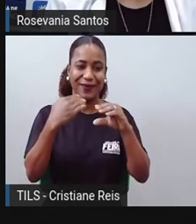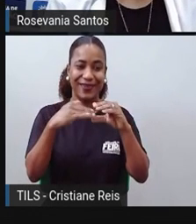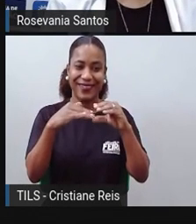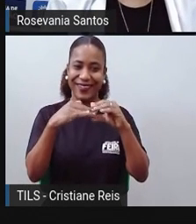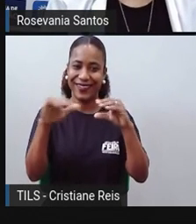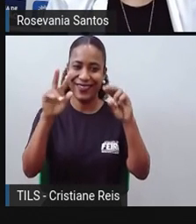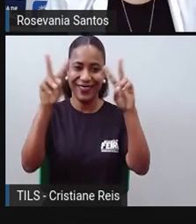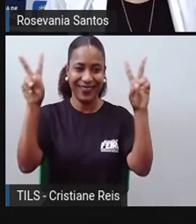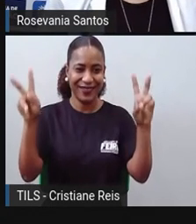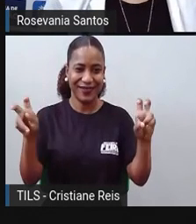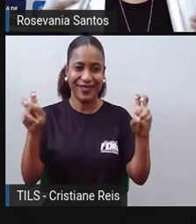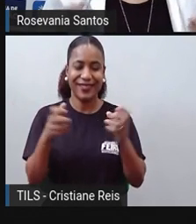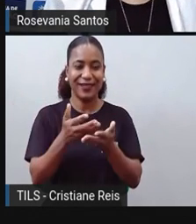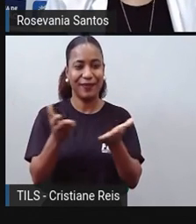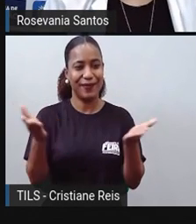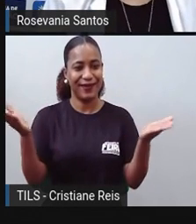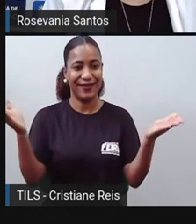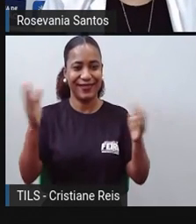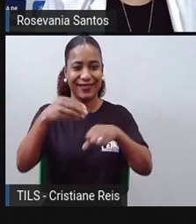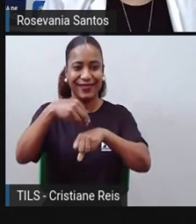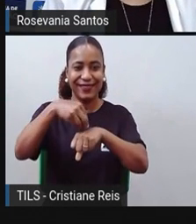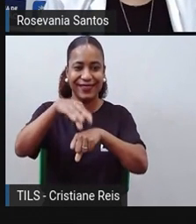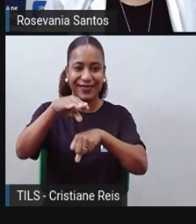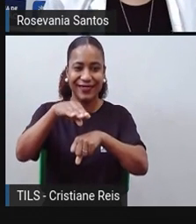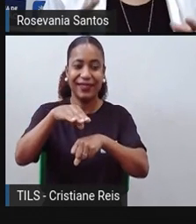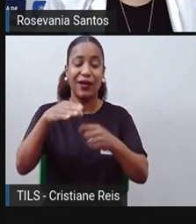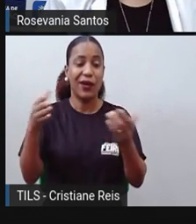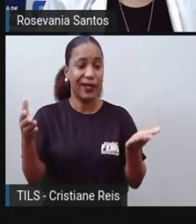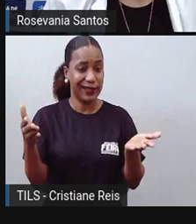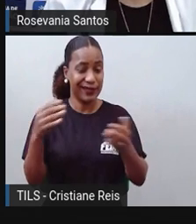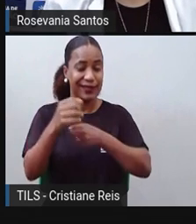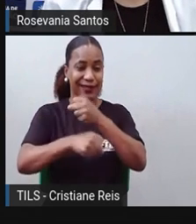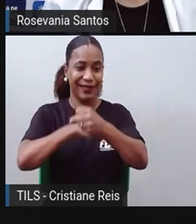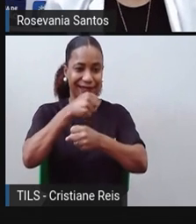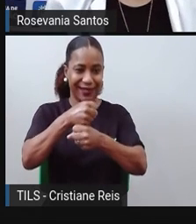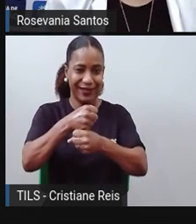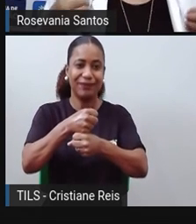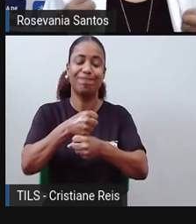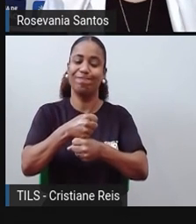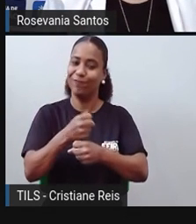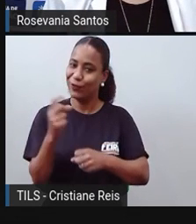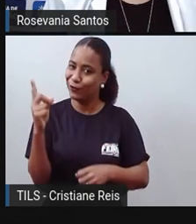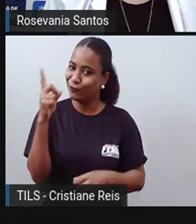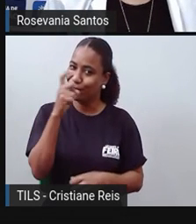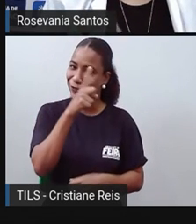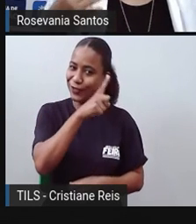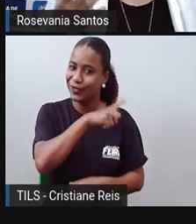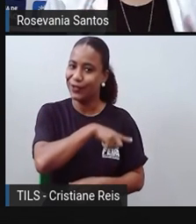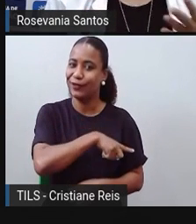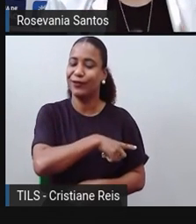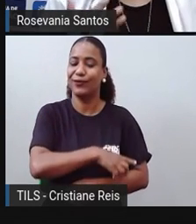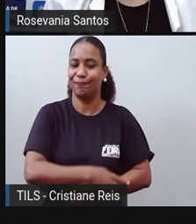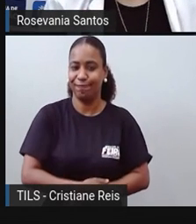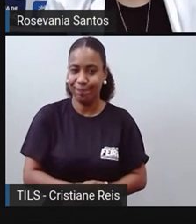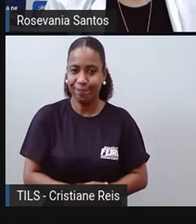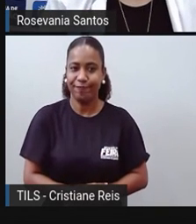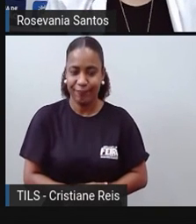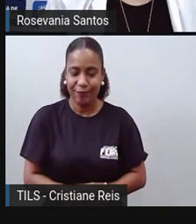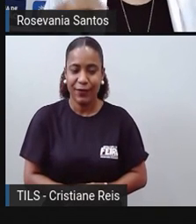para vocês, né? Estamos encerrando mais esse ano letivo, que foi muito difícil. Passamos assim por uma